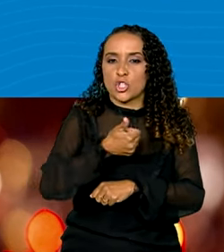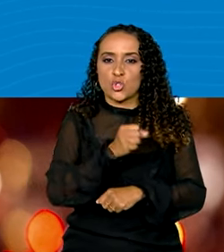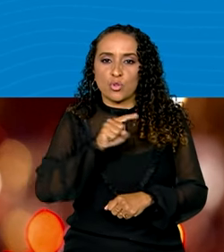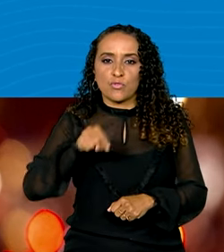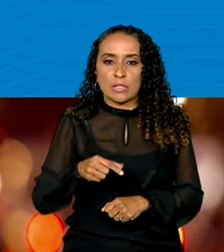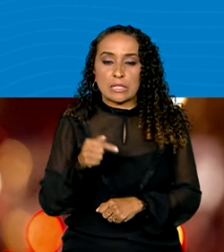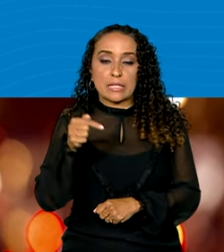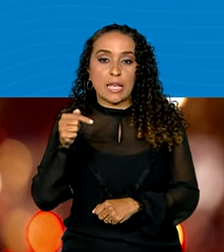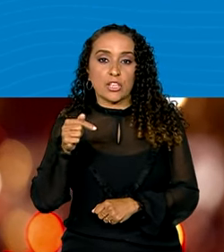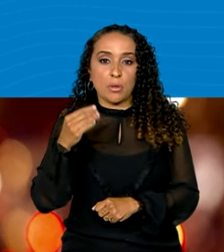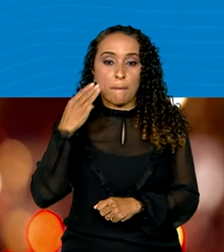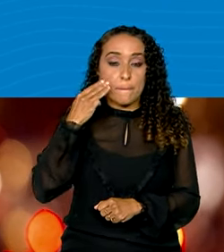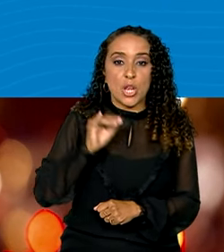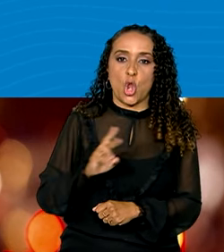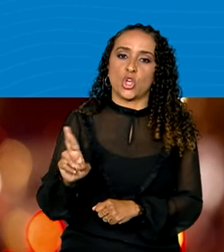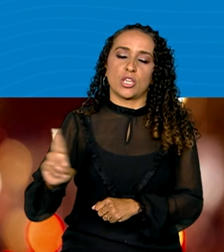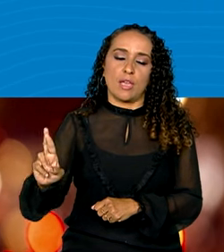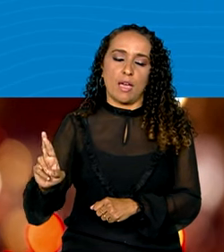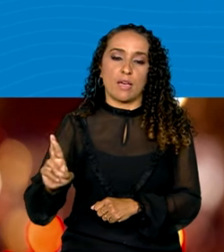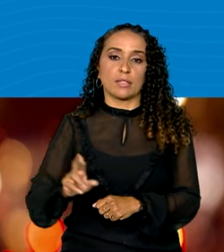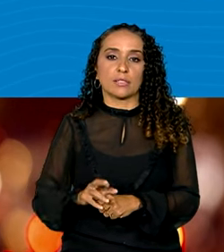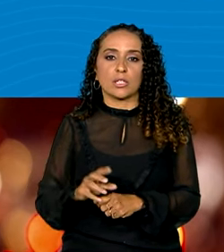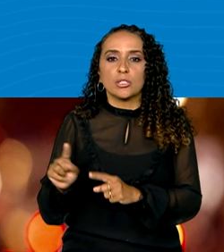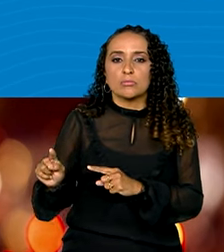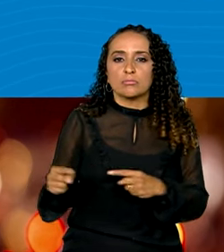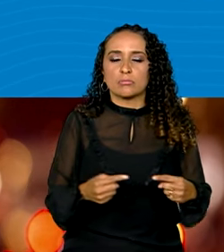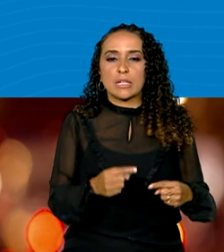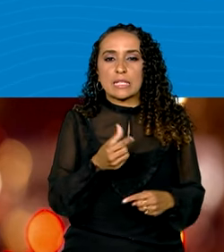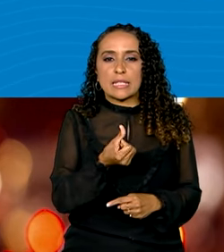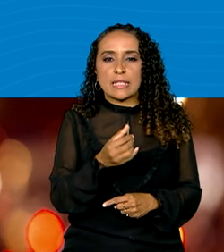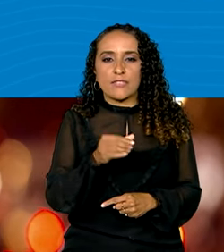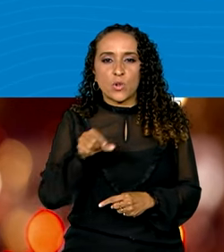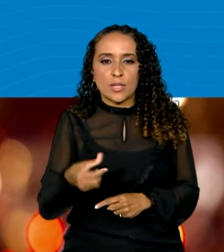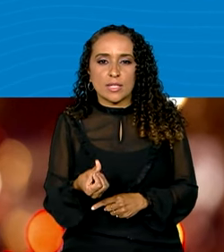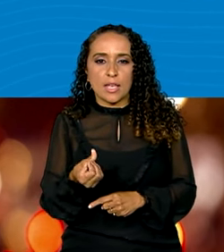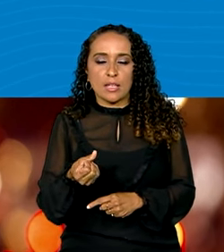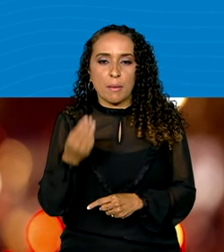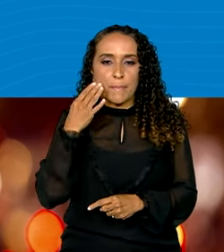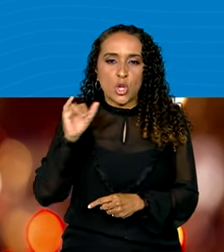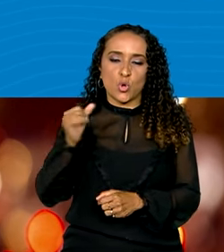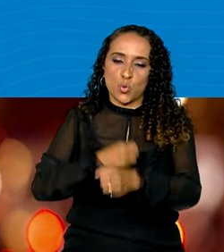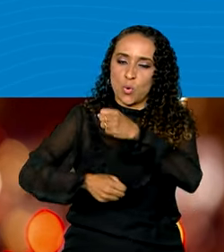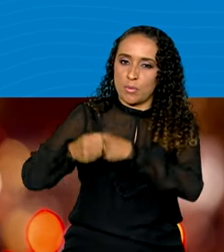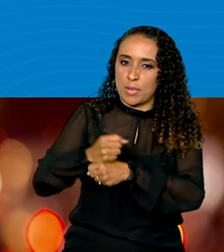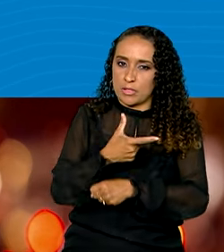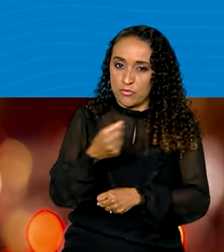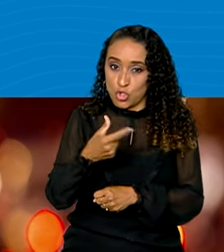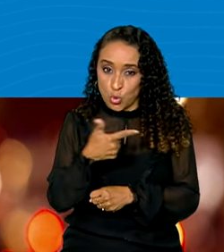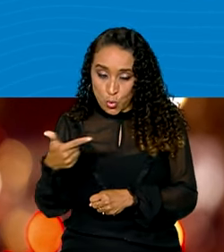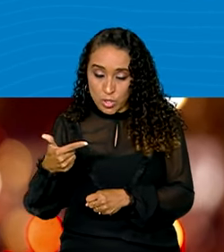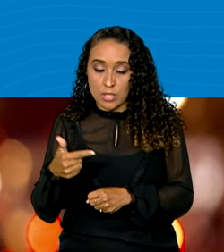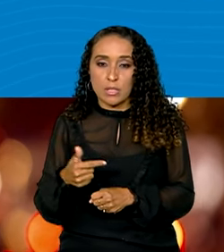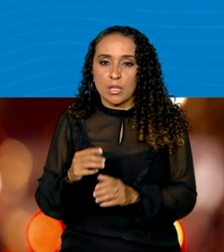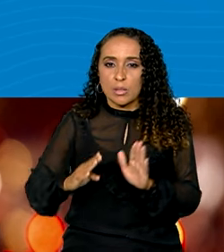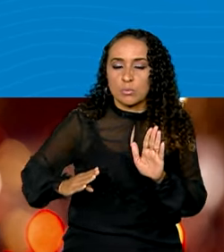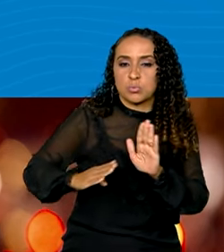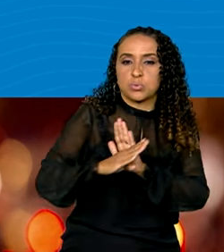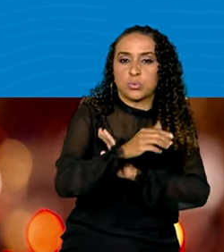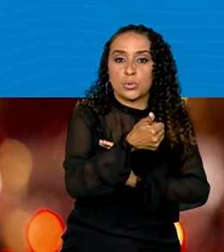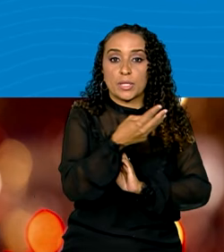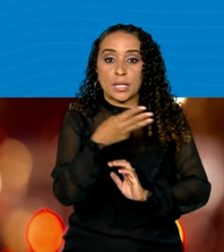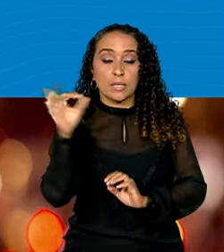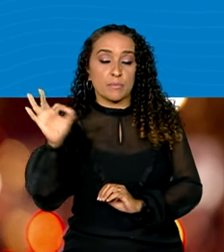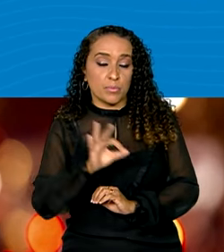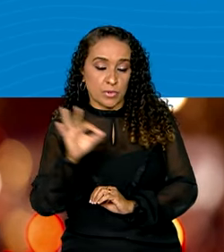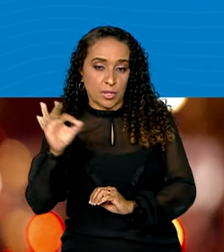18,7 bilhões de reais contra 16,6 bilhões em 2022, um aumento de